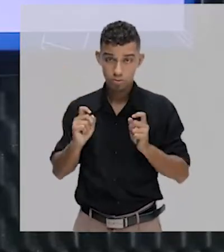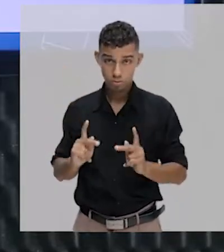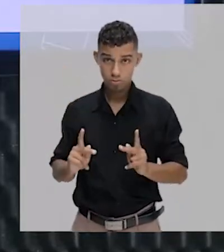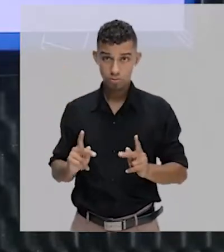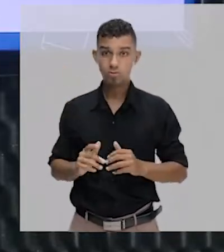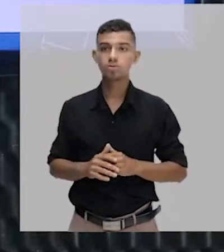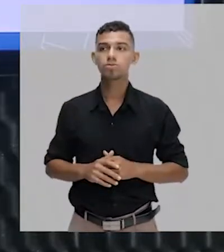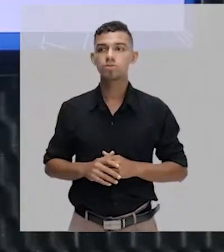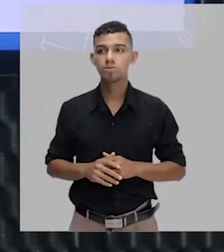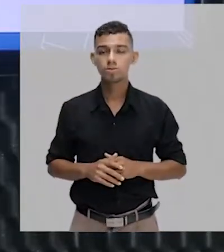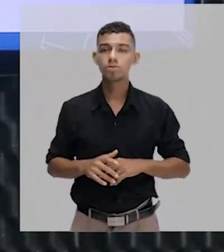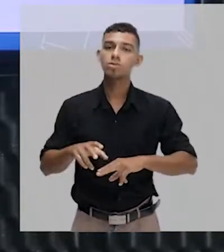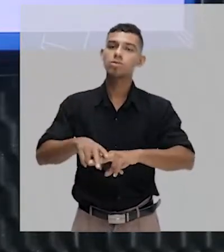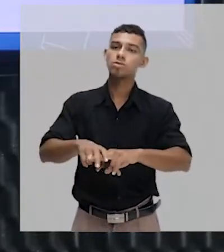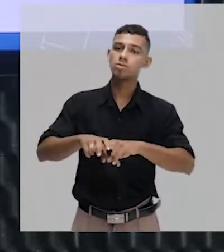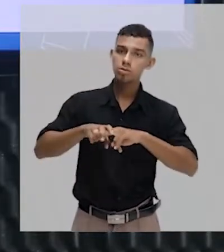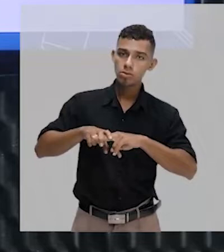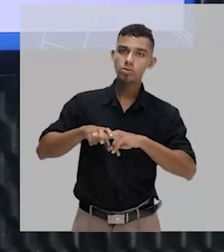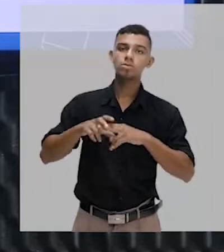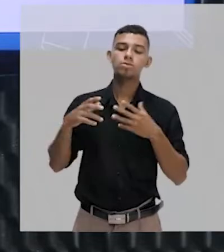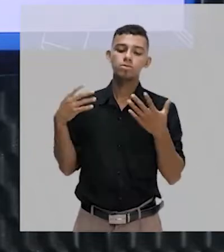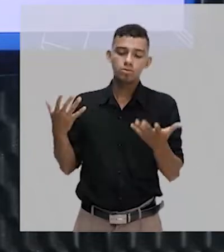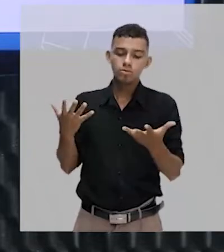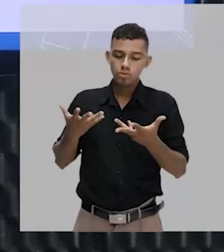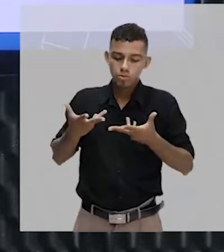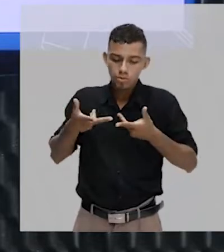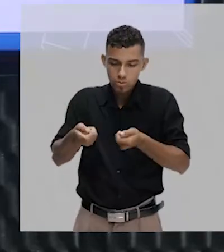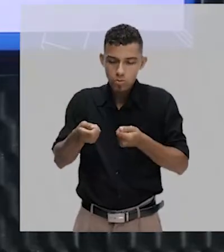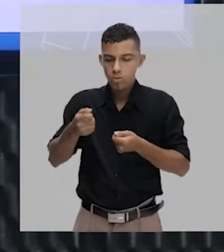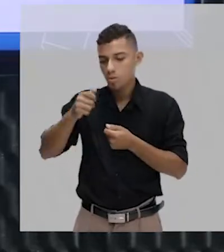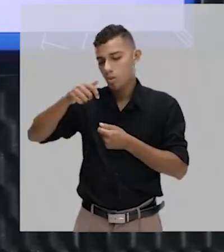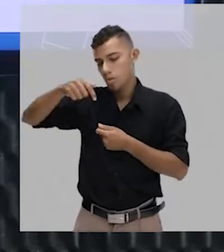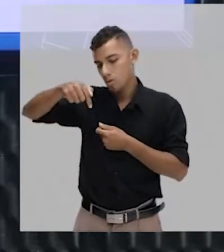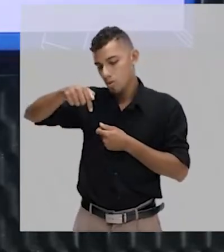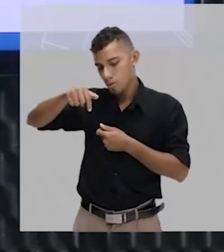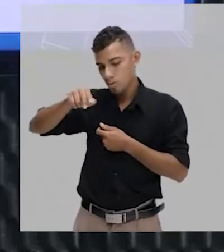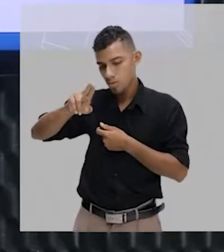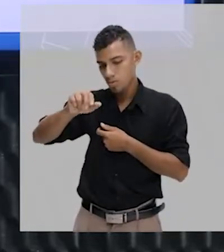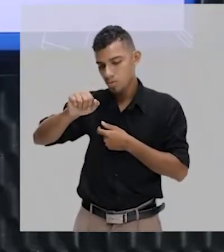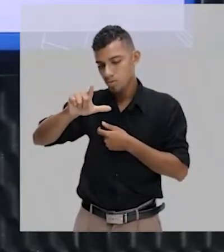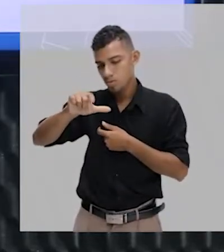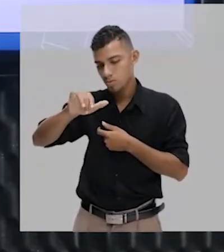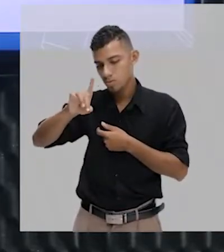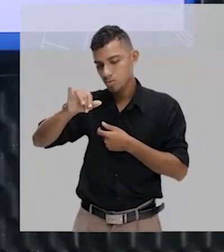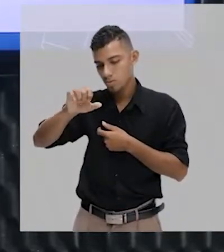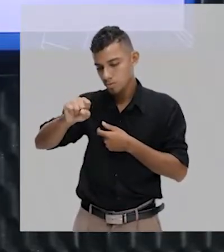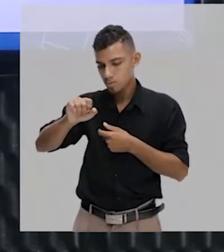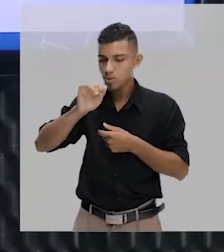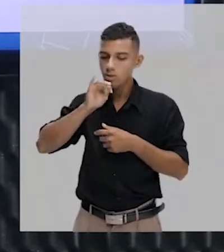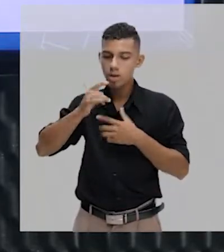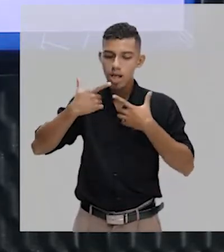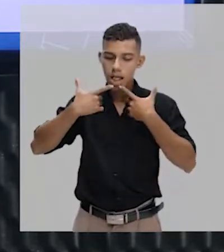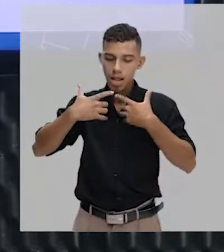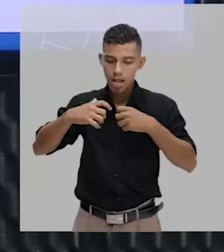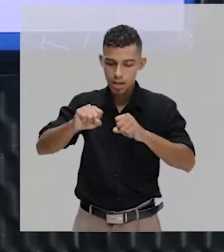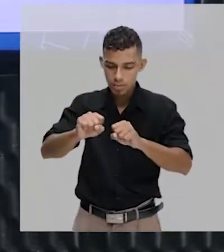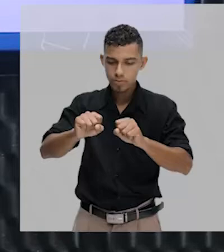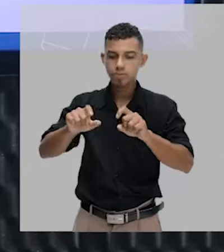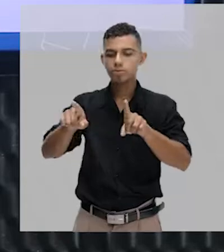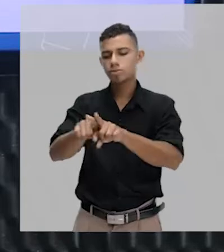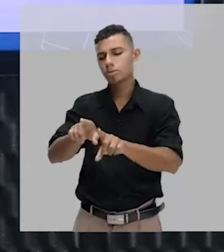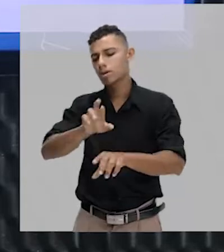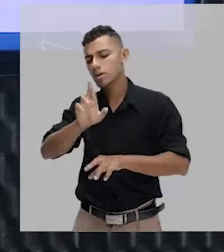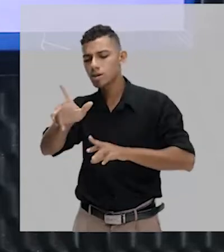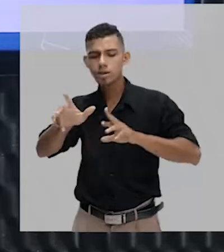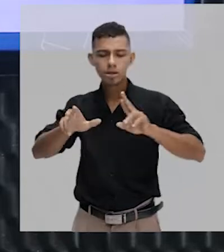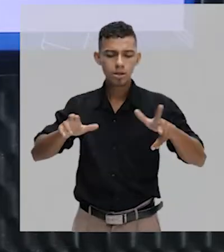Então, por isso, essas qualidades, essa linguística assim um pouco